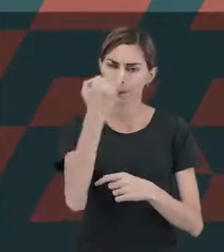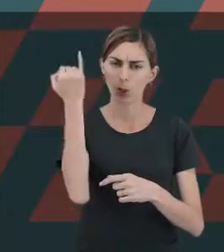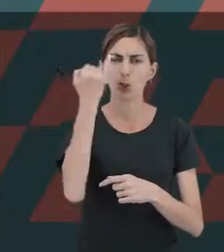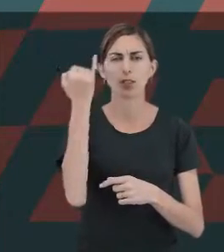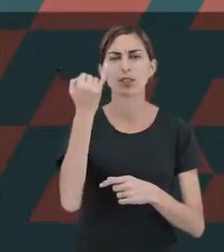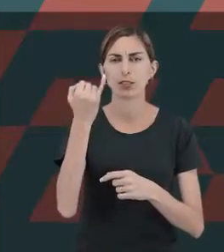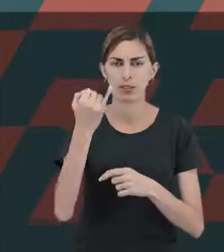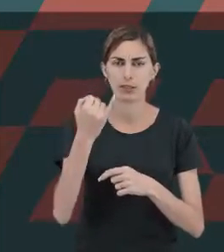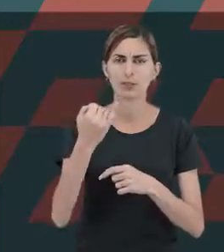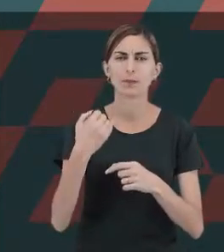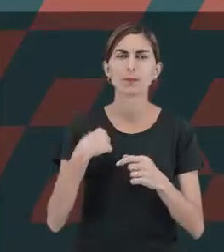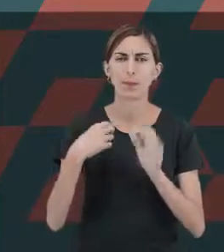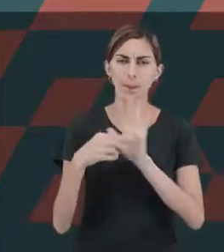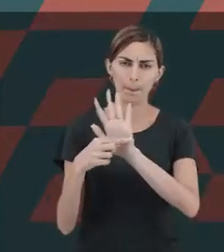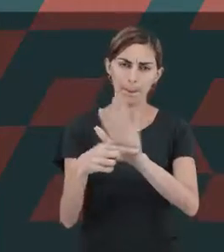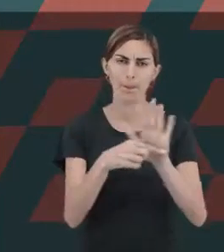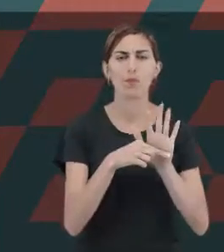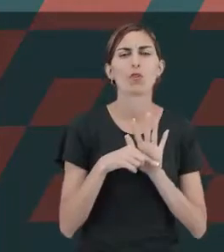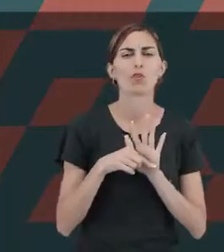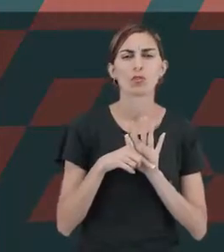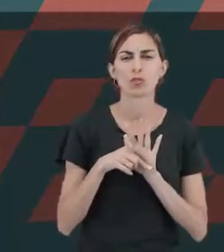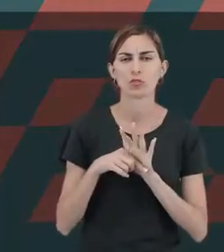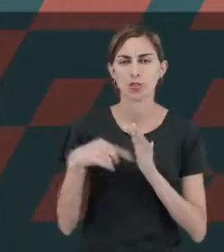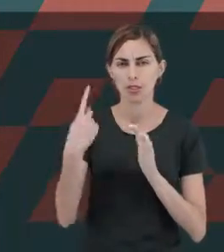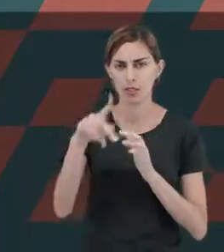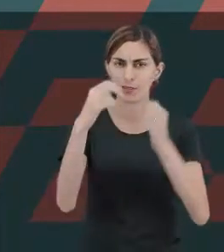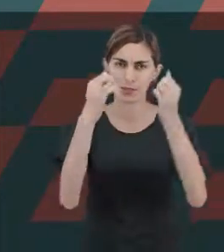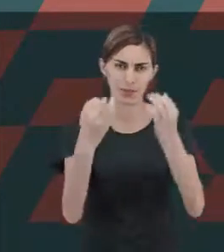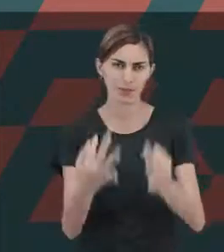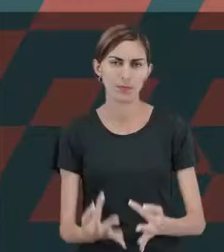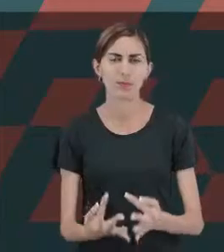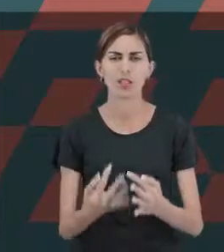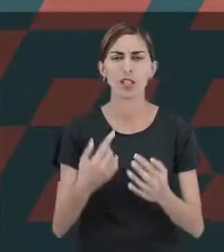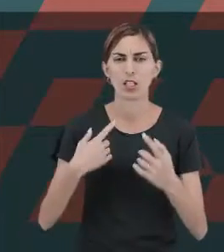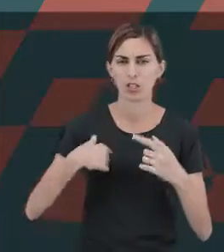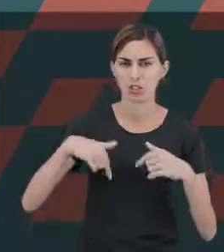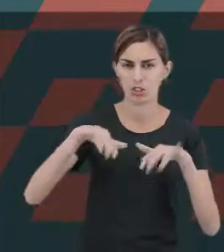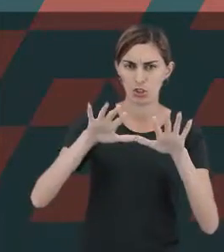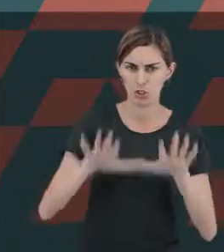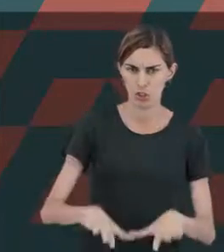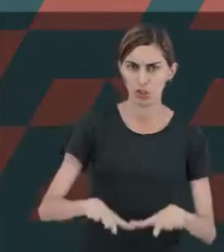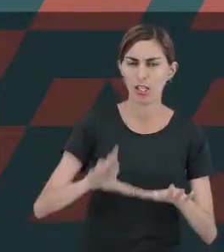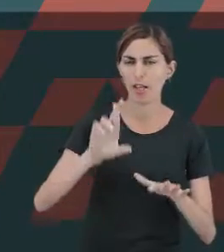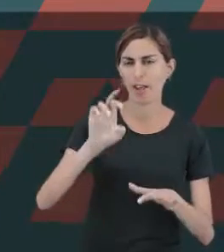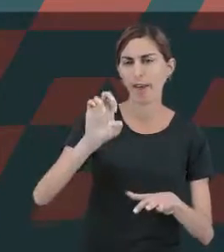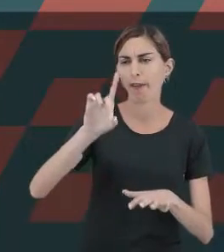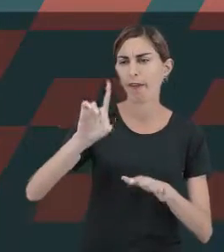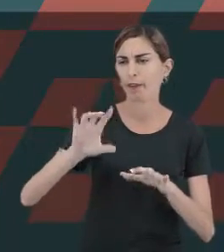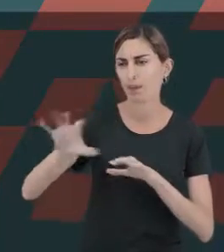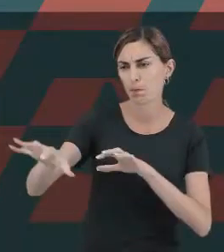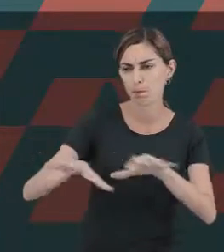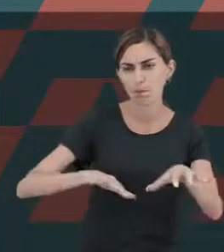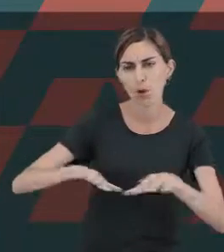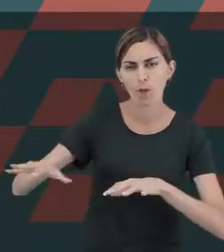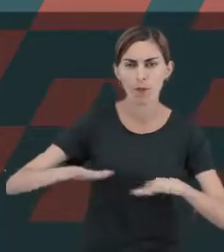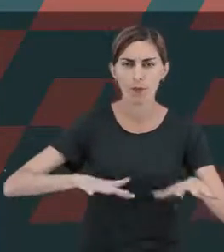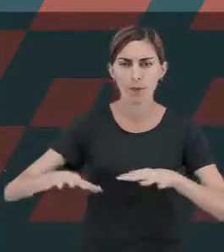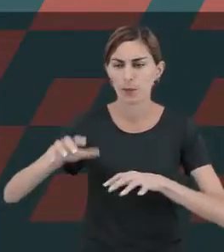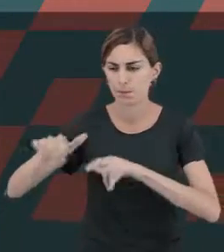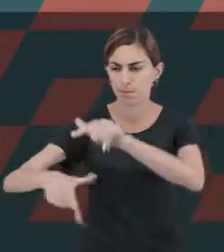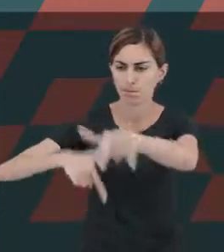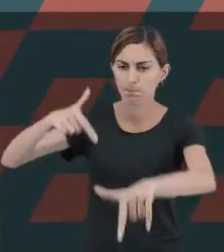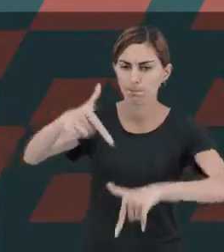importante e viável a gente destacar aqui. Ele diz que estar em rede é estar em movimento.